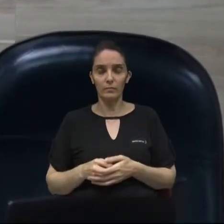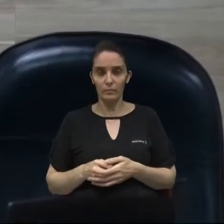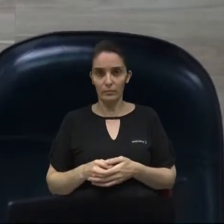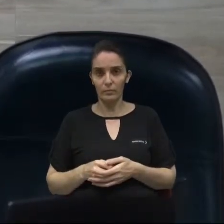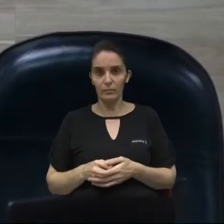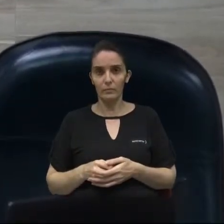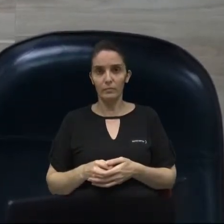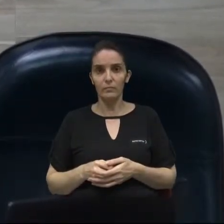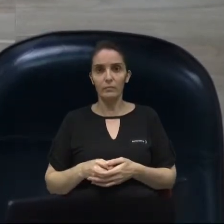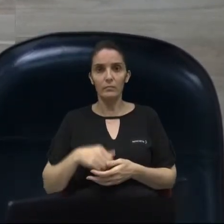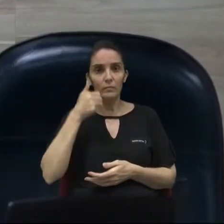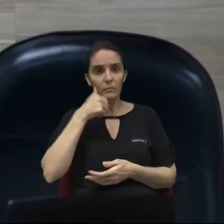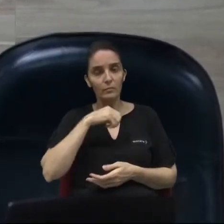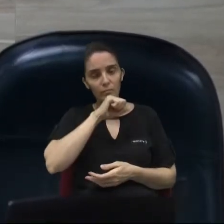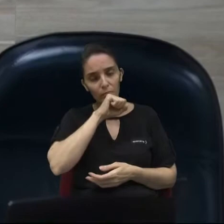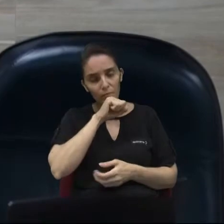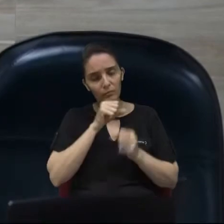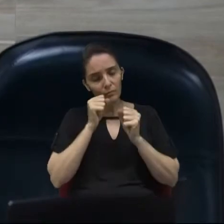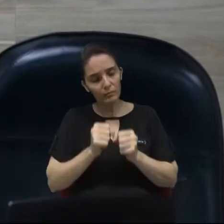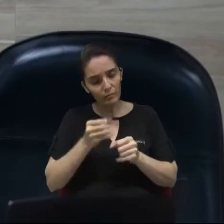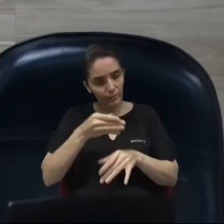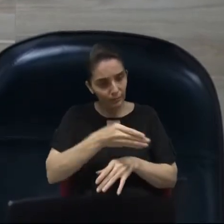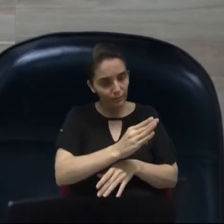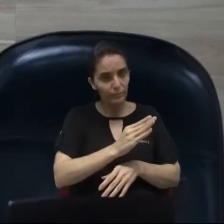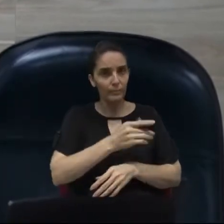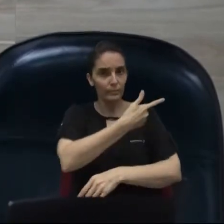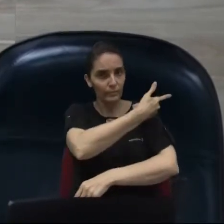possam cumprir esses calendários.